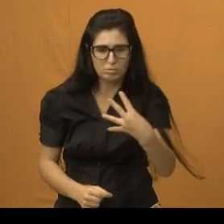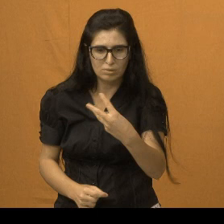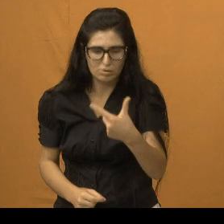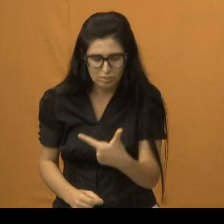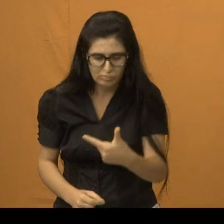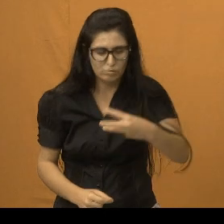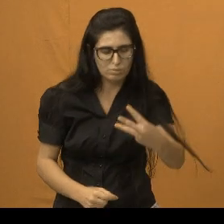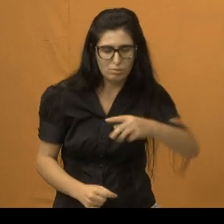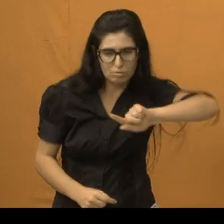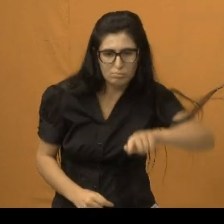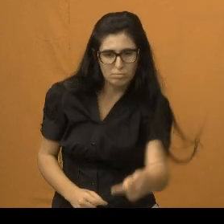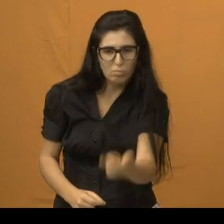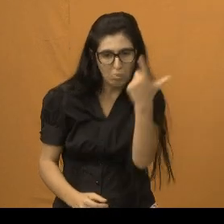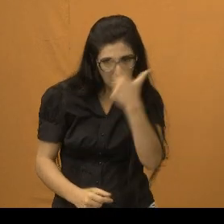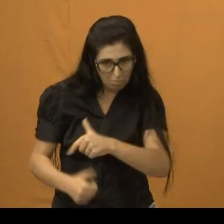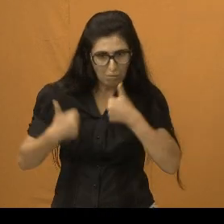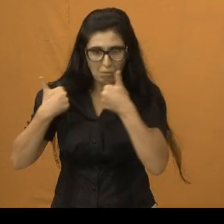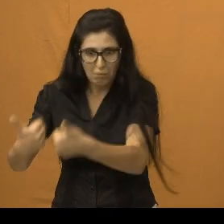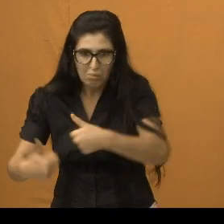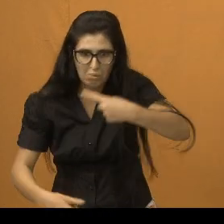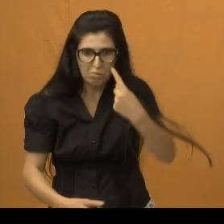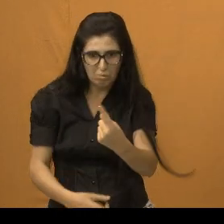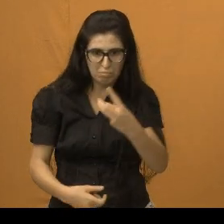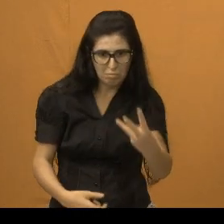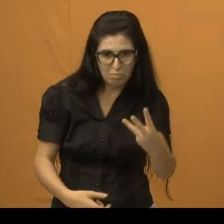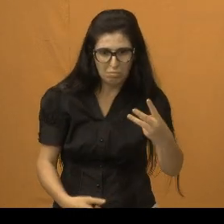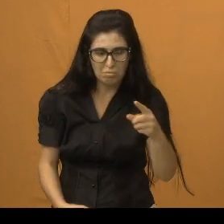13.403.000 e realizado